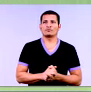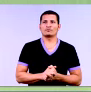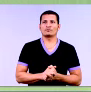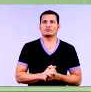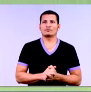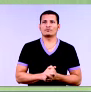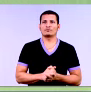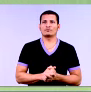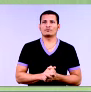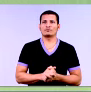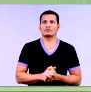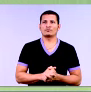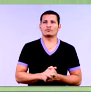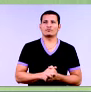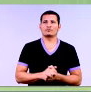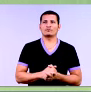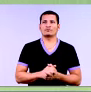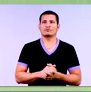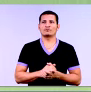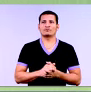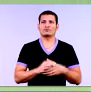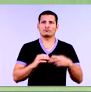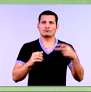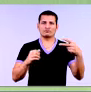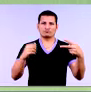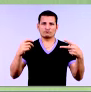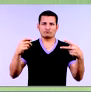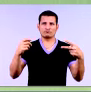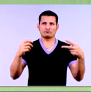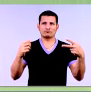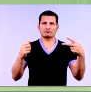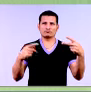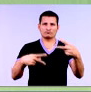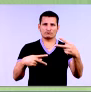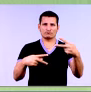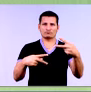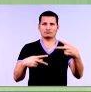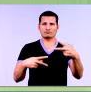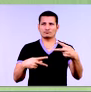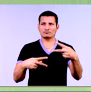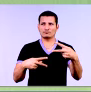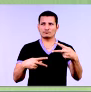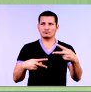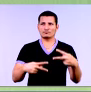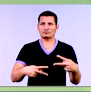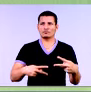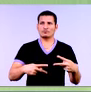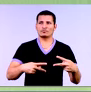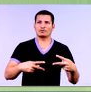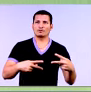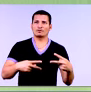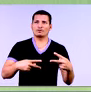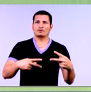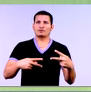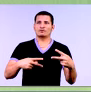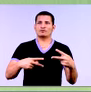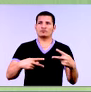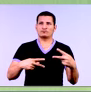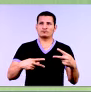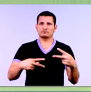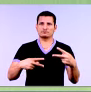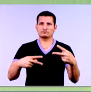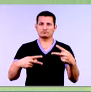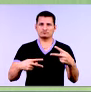interrogação, PHP. Esse é o escopo de abertura da tag. E aqui embaixo, o escopo de